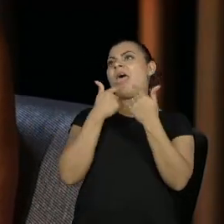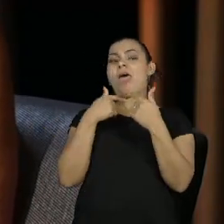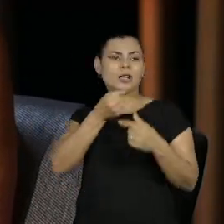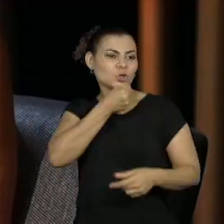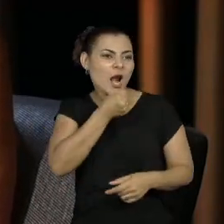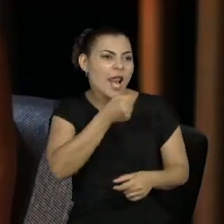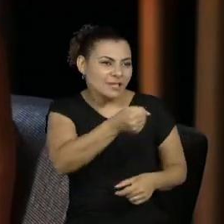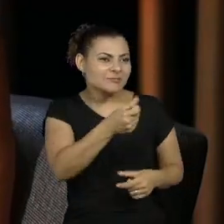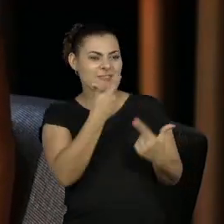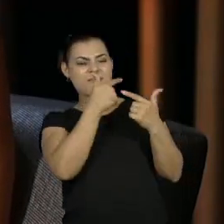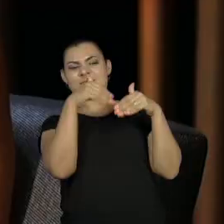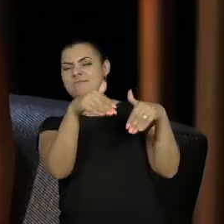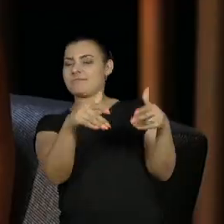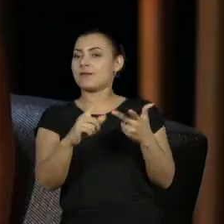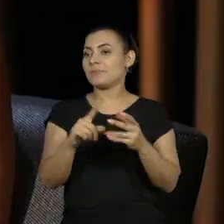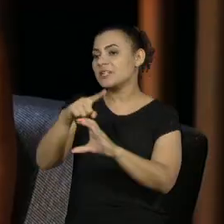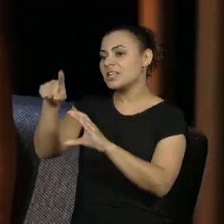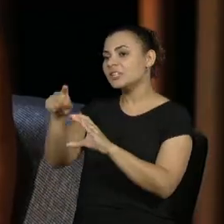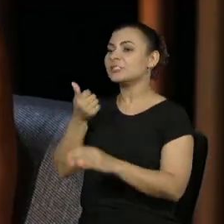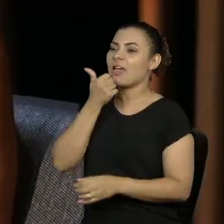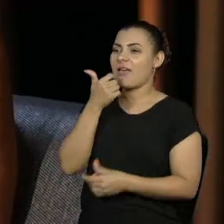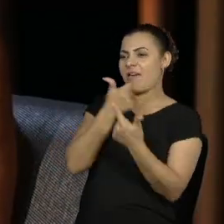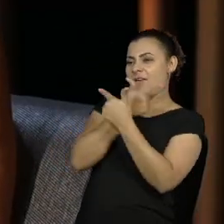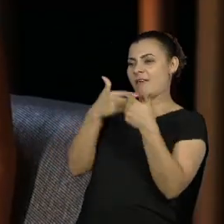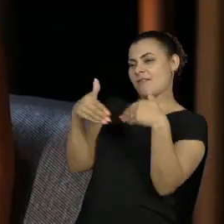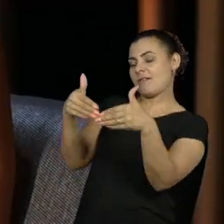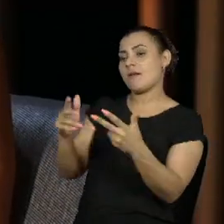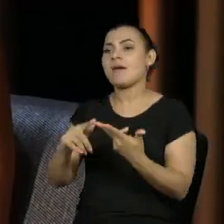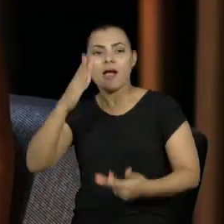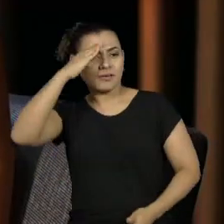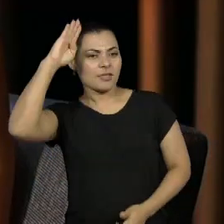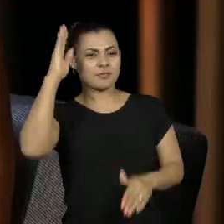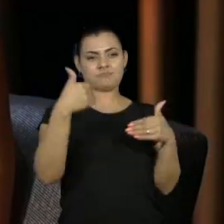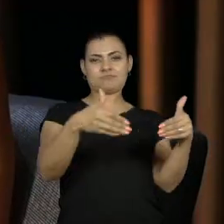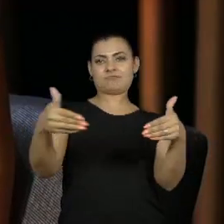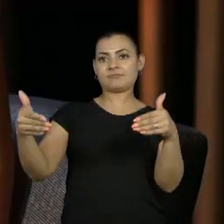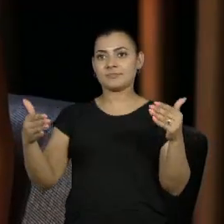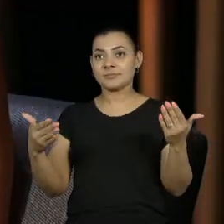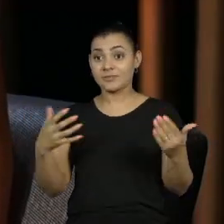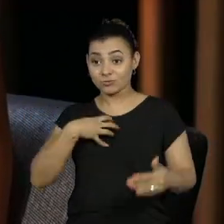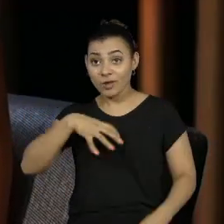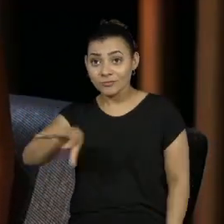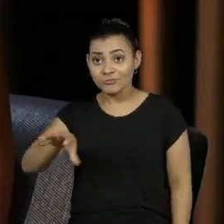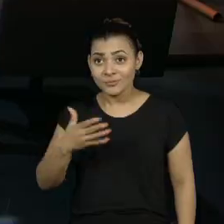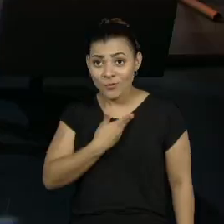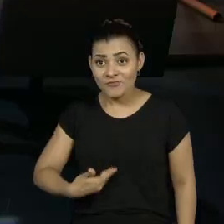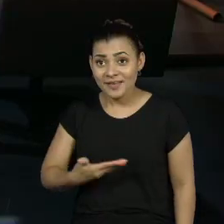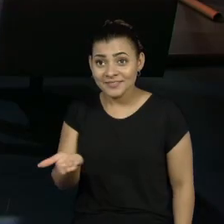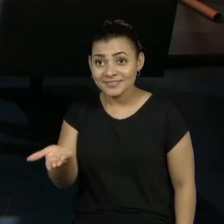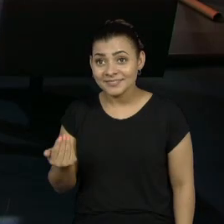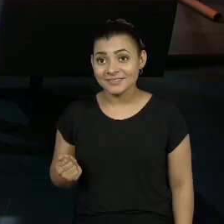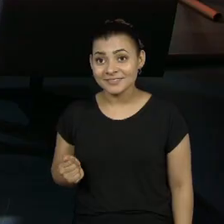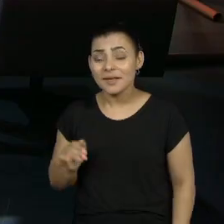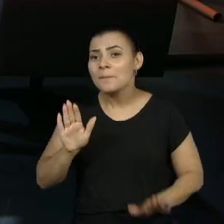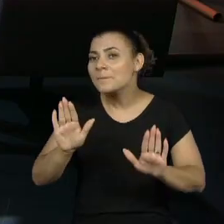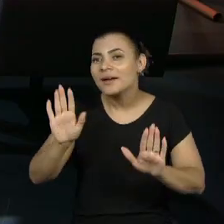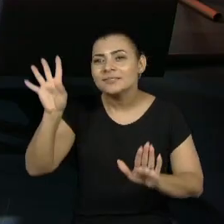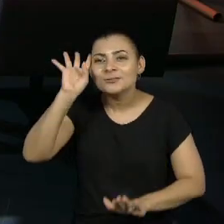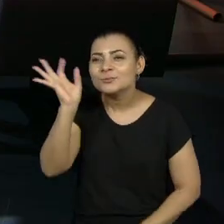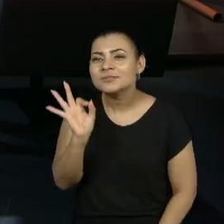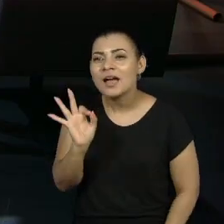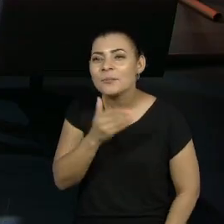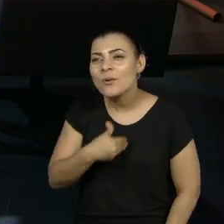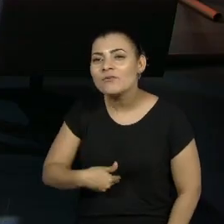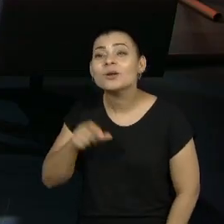os jornalistas os cientistas e os acadêmicos de uma forma de uma forma geral o que ele não entendi é que